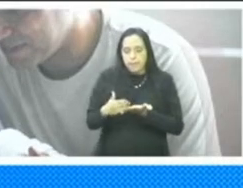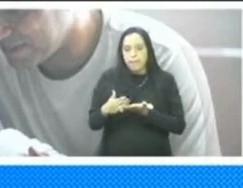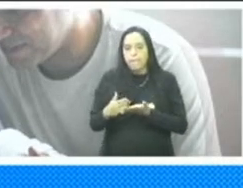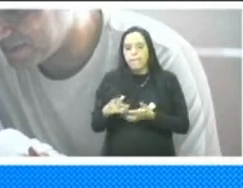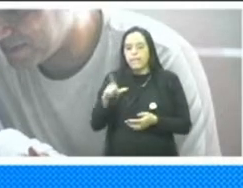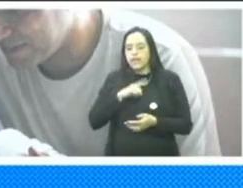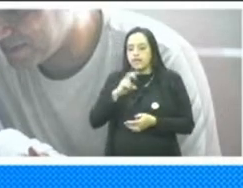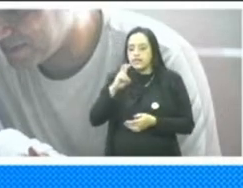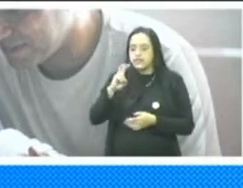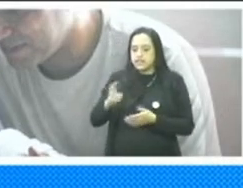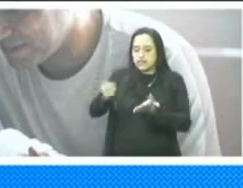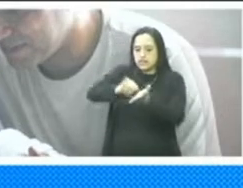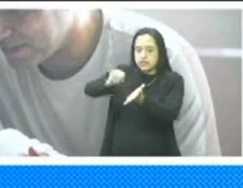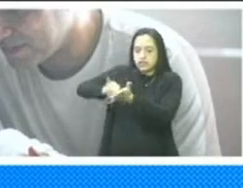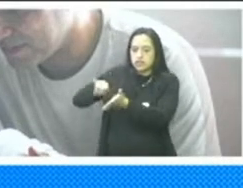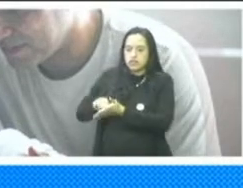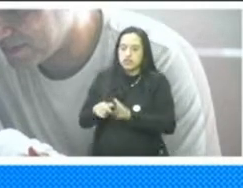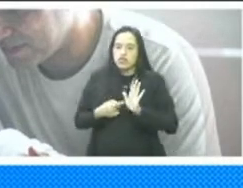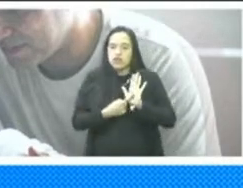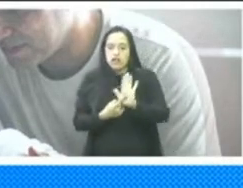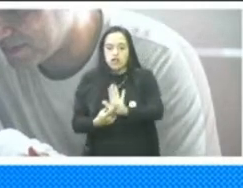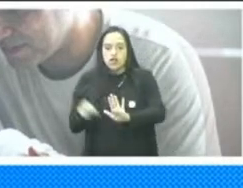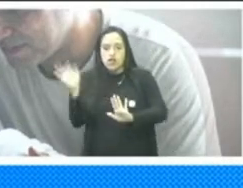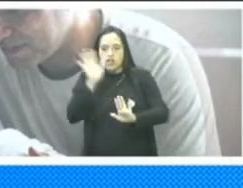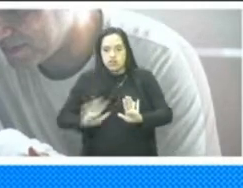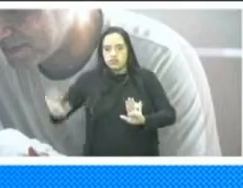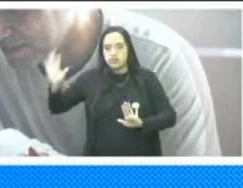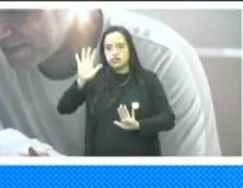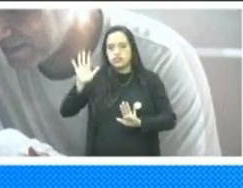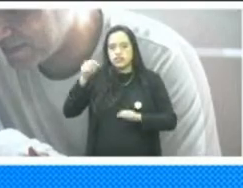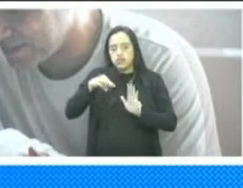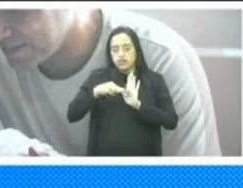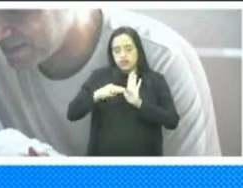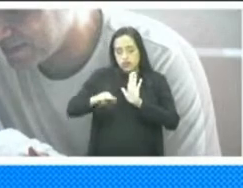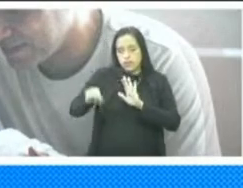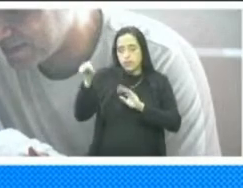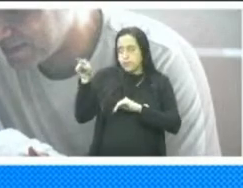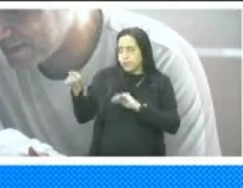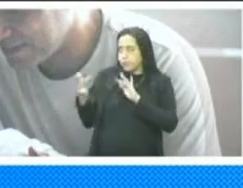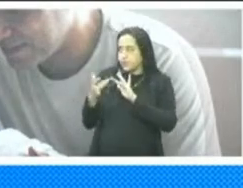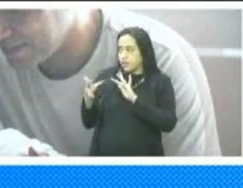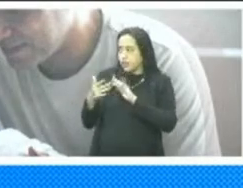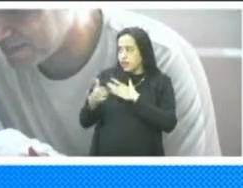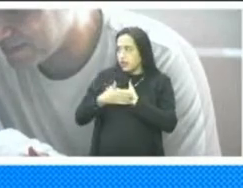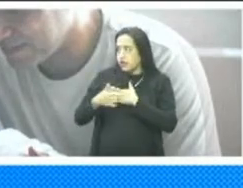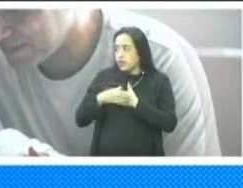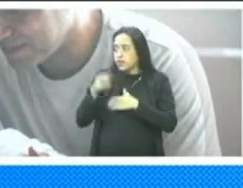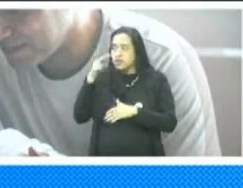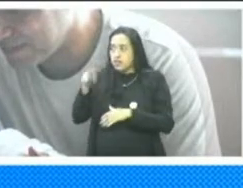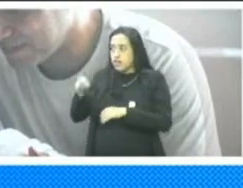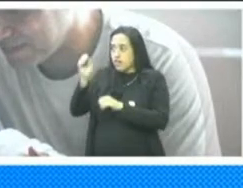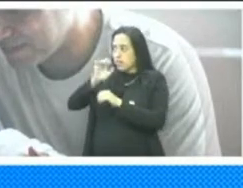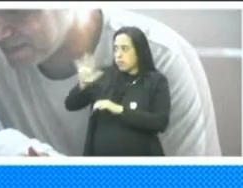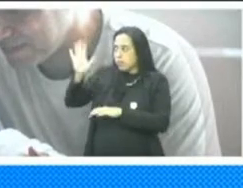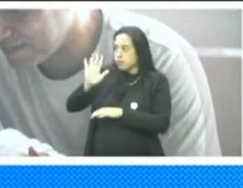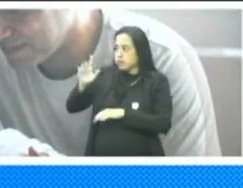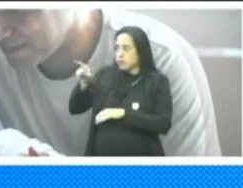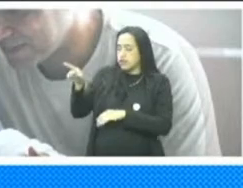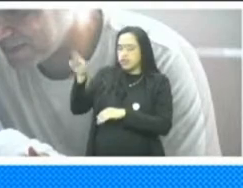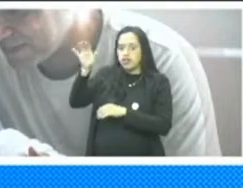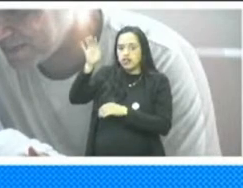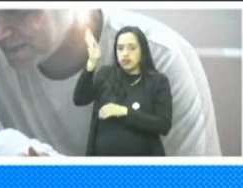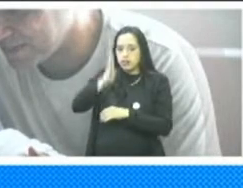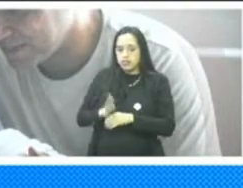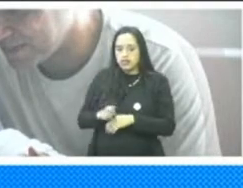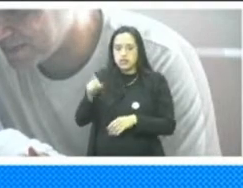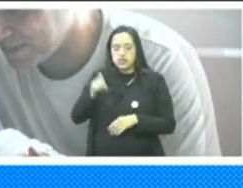Temos 5 centros de referência nacional do método Canguru, que vocês veem aí no mapa. Então, são serviços